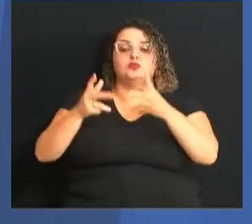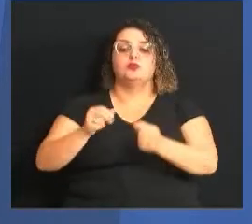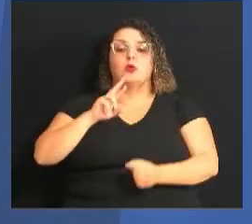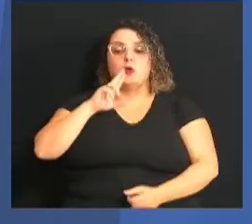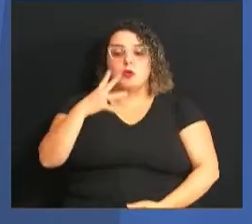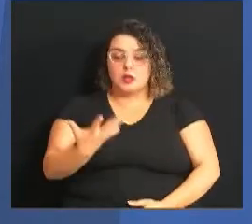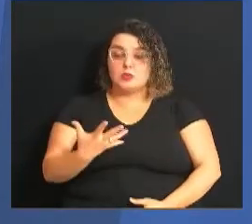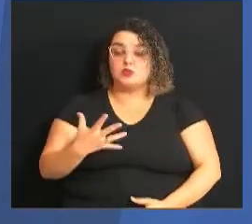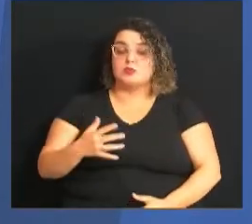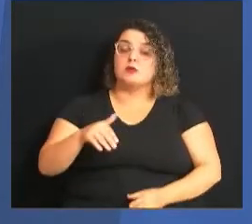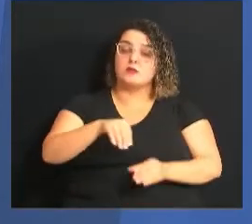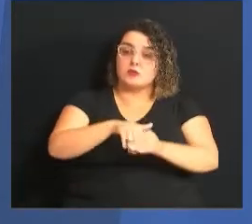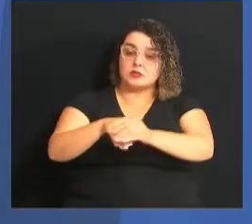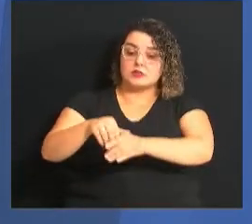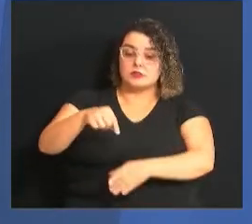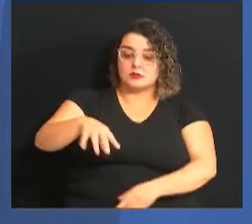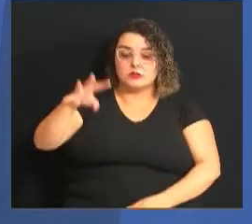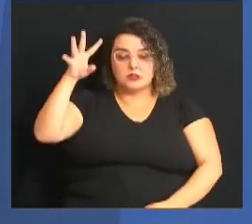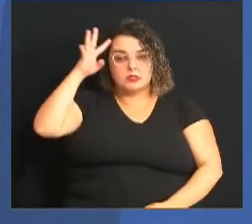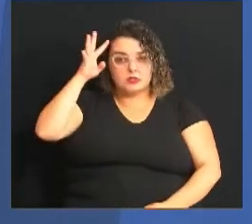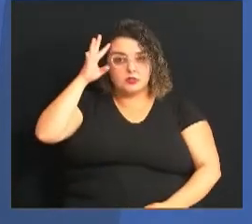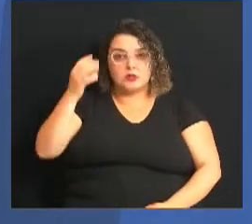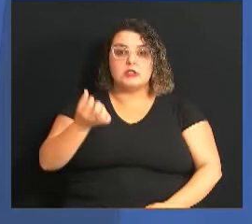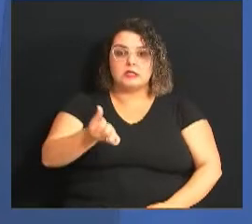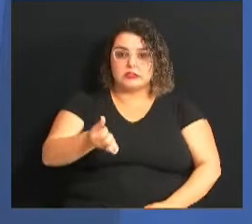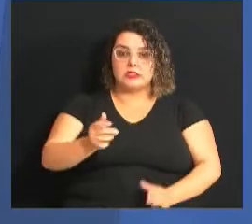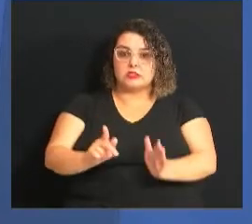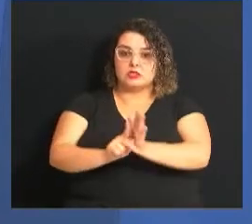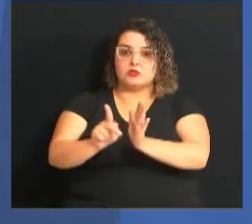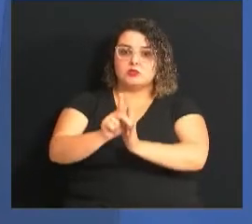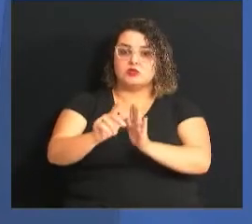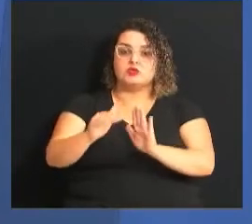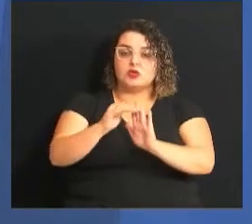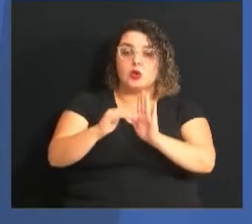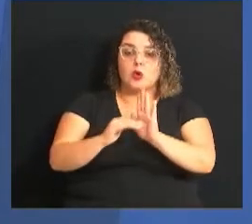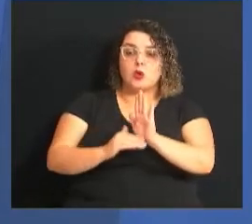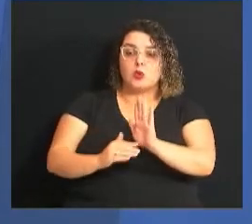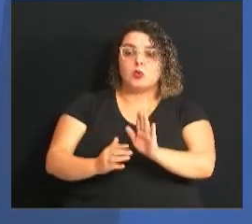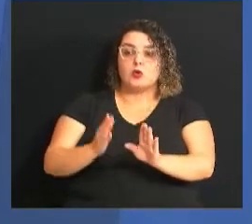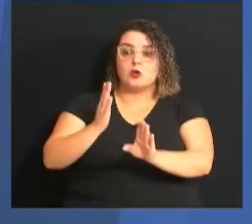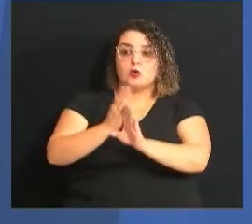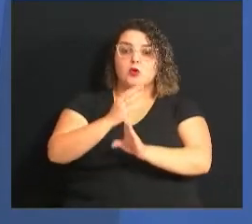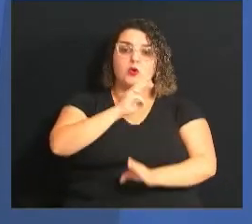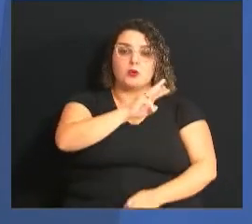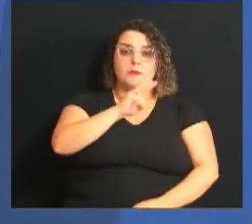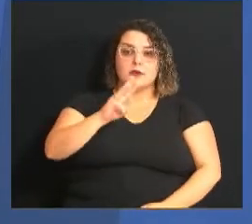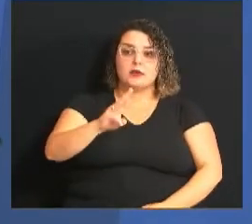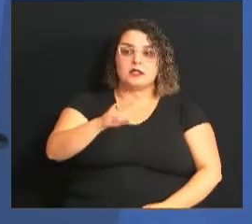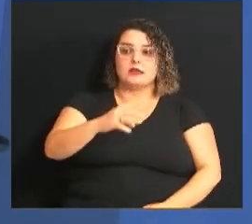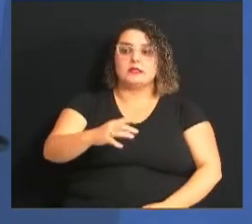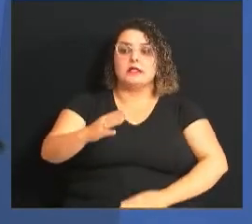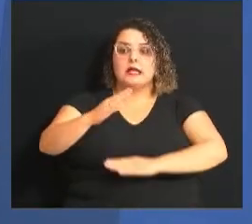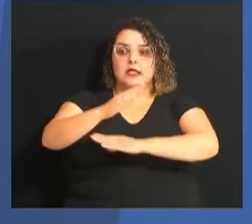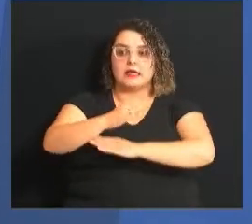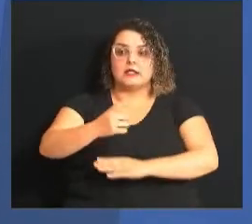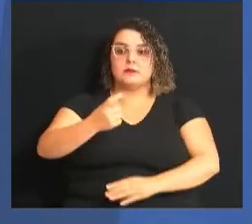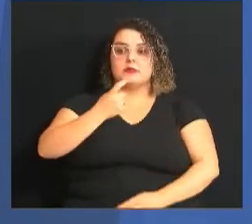votação desta quarta-feira, que tinha 6 projetos na pauta, você encontra no site da Câmara de Campinas, que é o